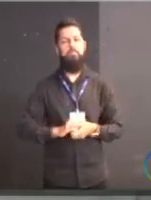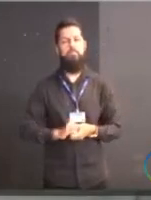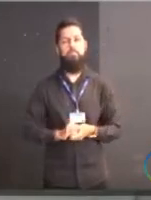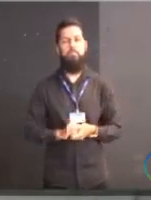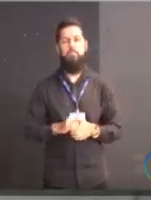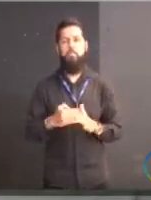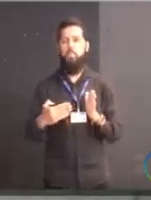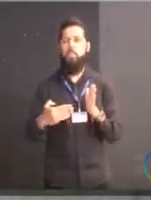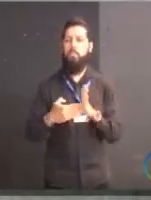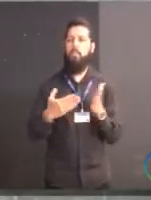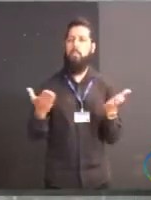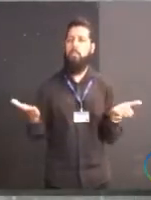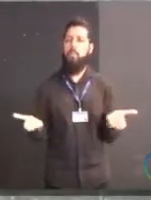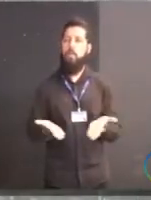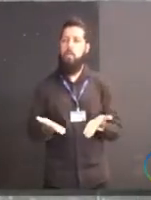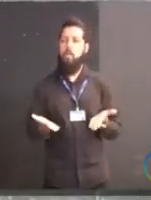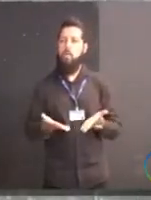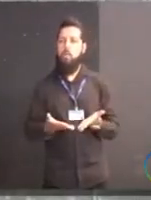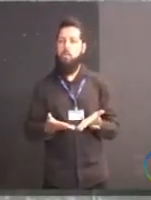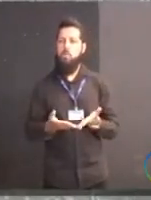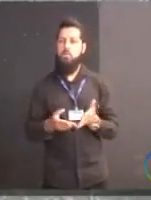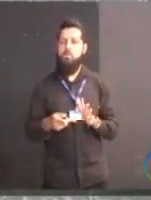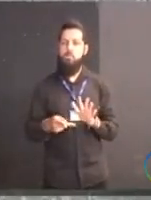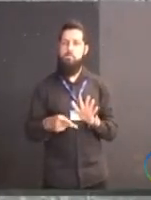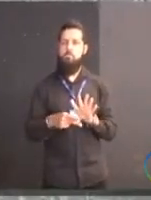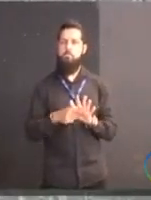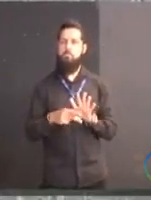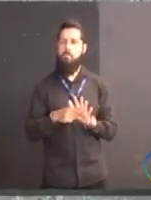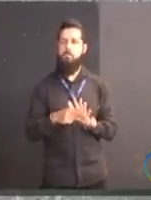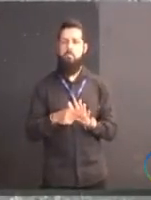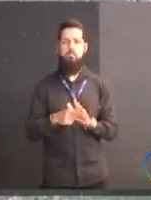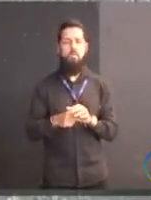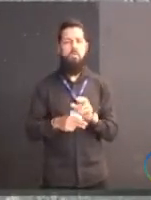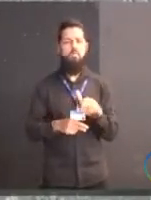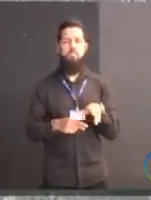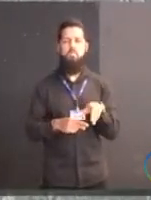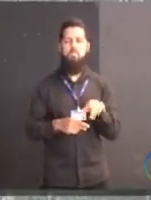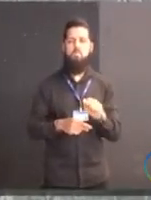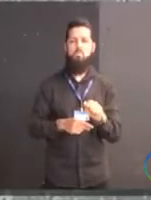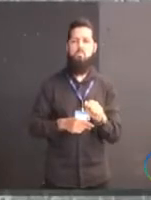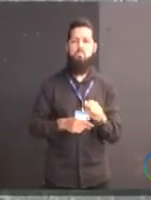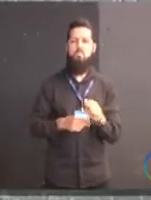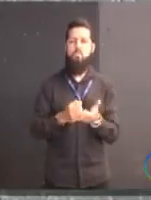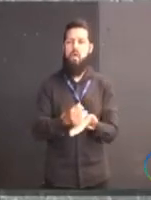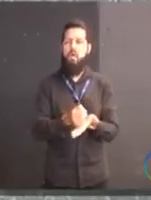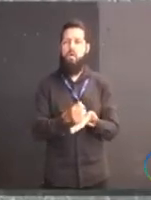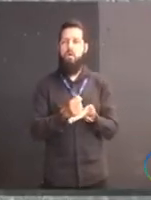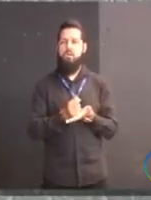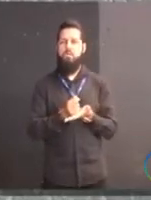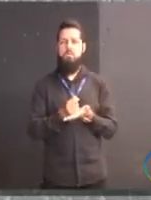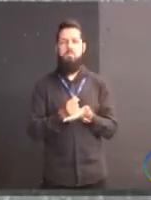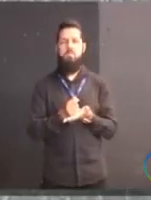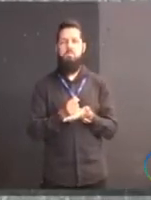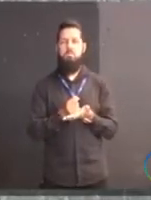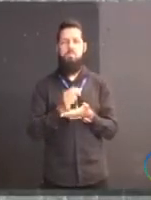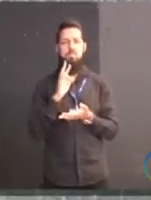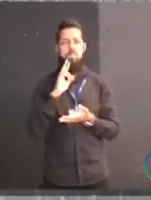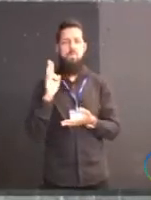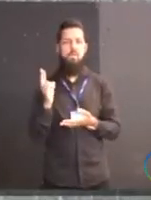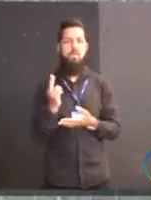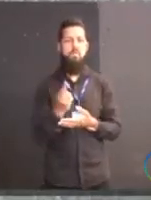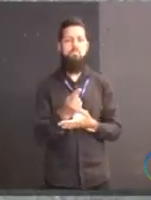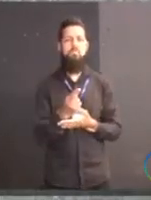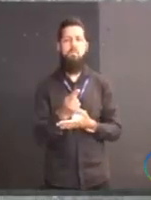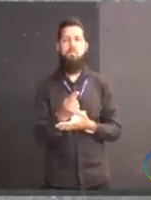Até hoje, pessoalmente, eu nunca recebi qualquer notícia positiva a respeito da presença de